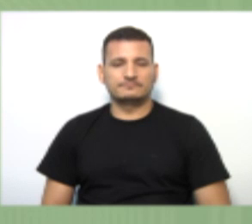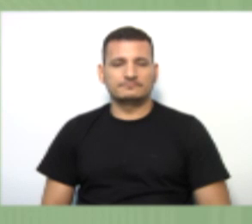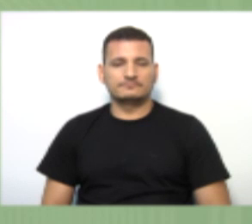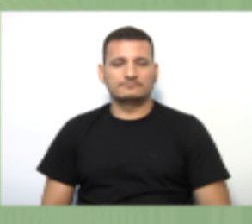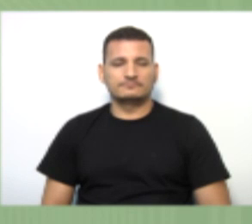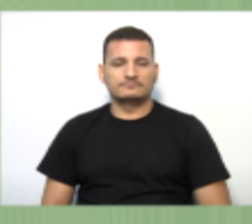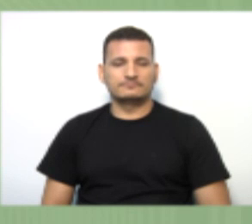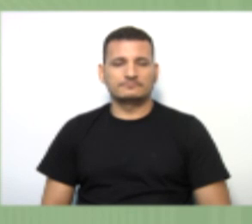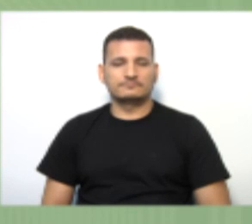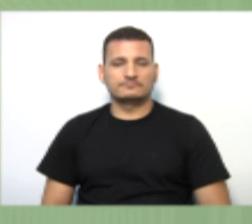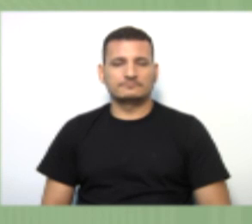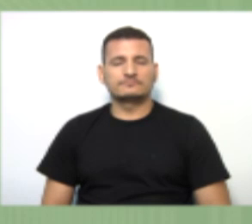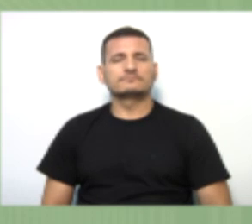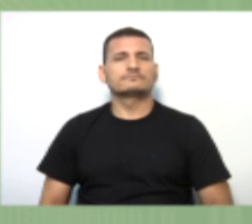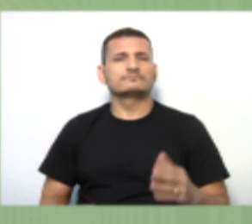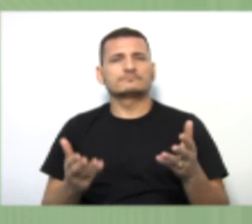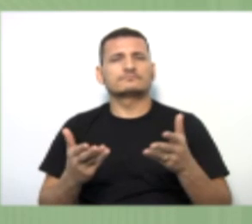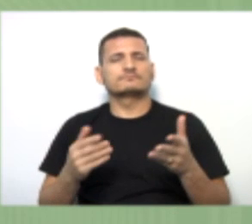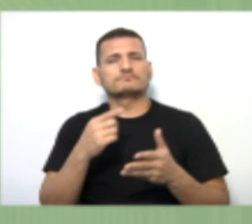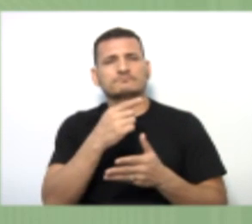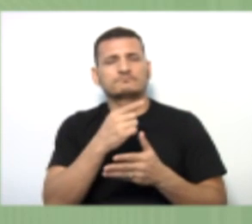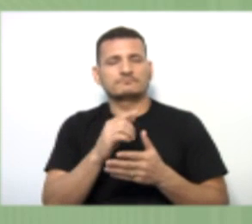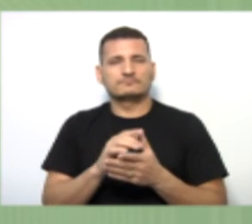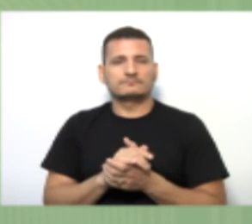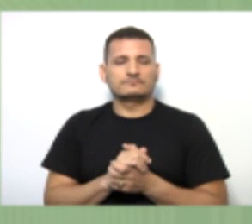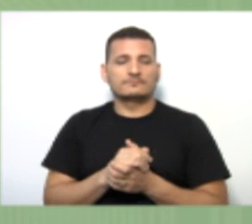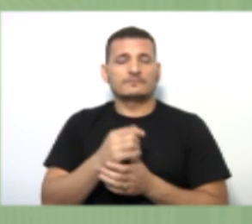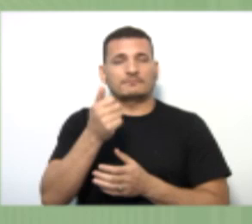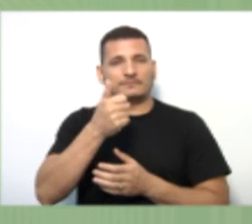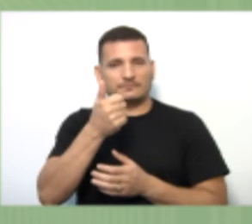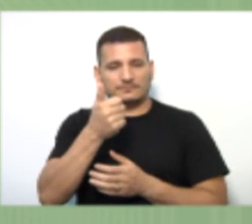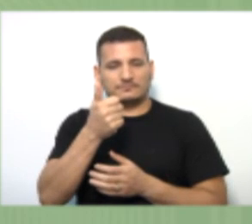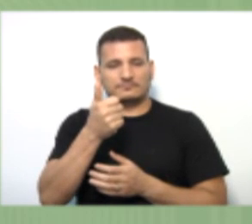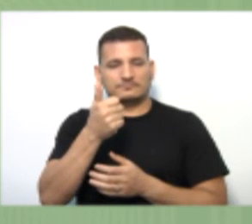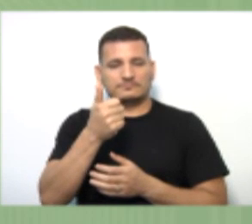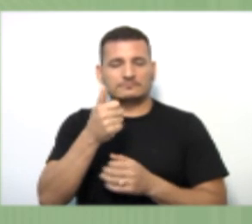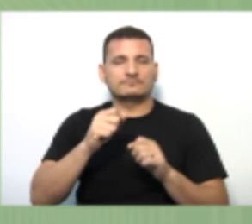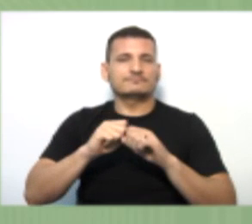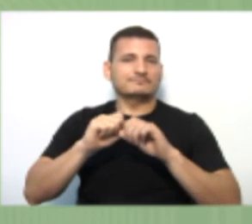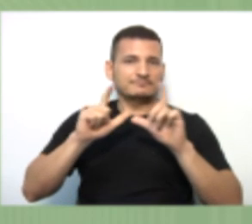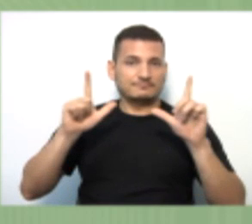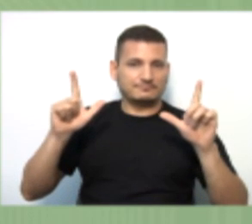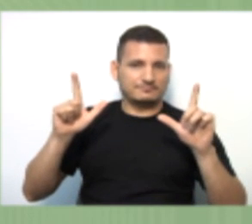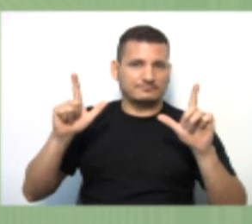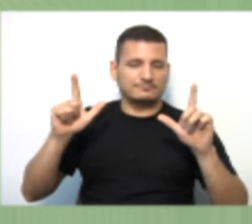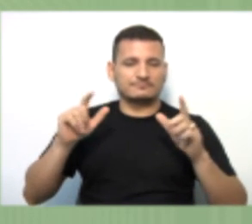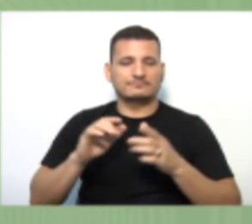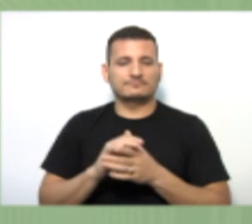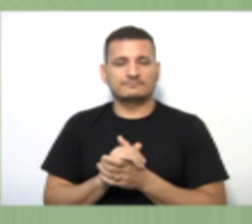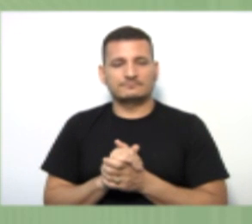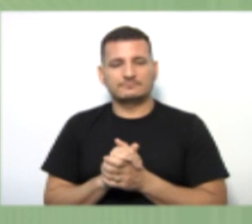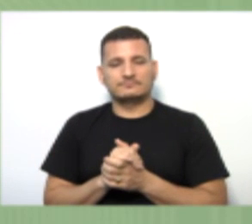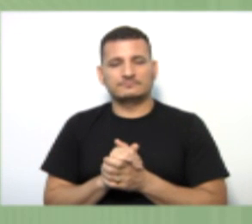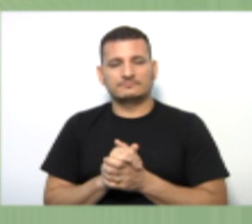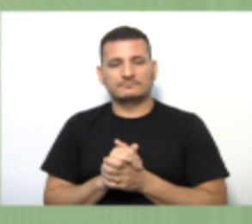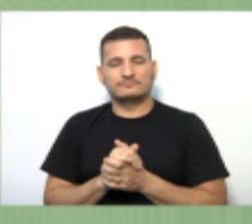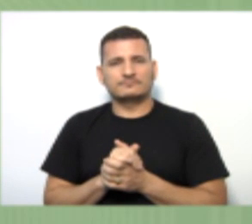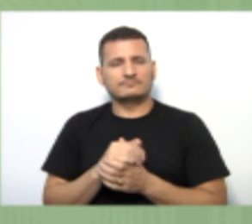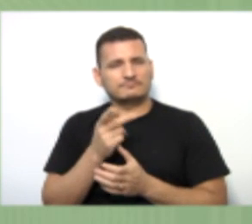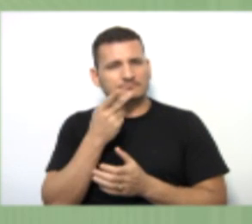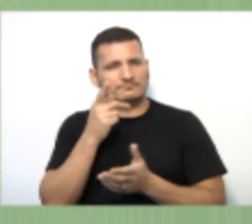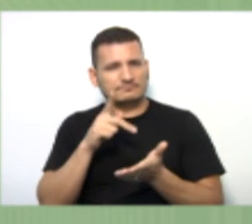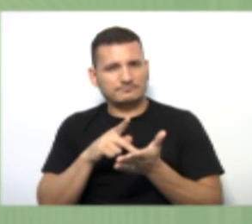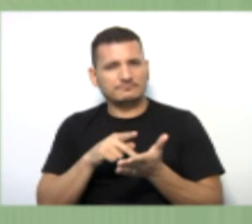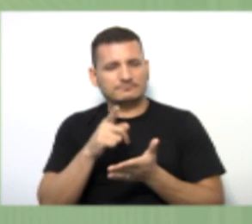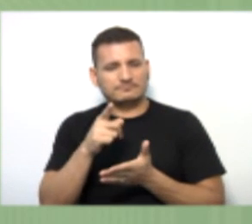Beleza. Professor, isso aqui é de praxe. A primeira opção, eu acordo. Mas, professor, vou falar a verdade para o